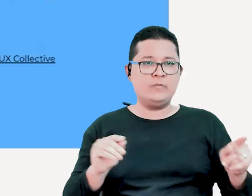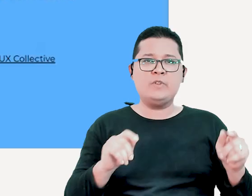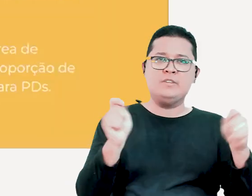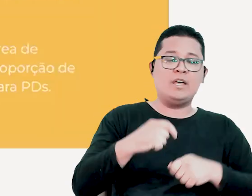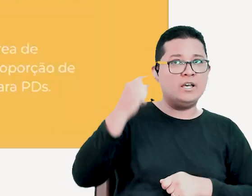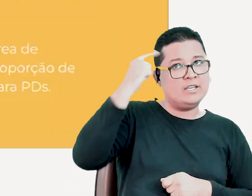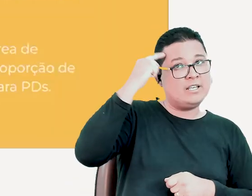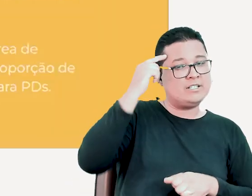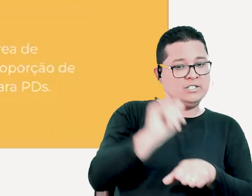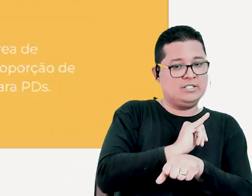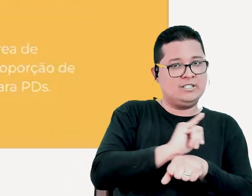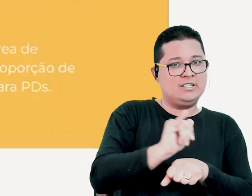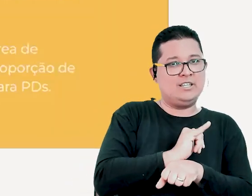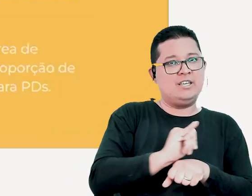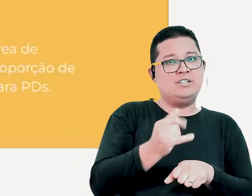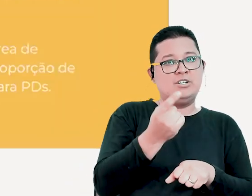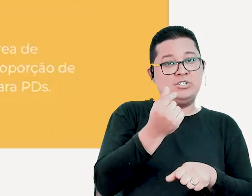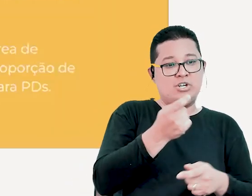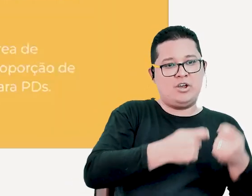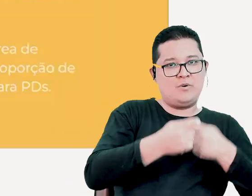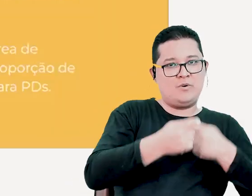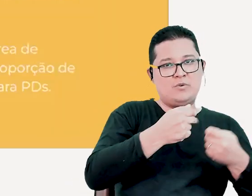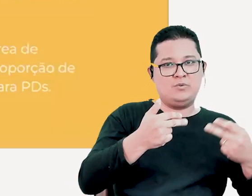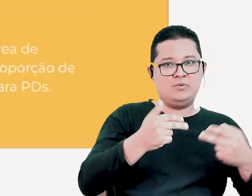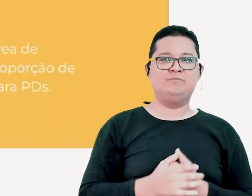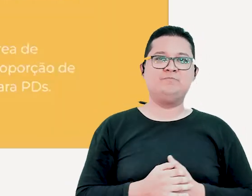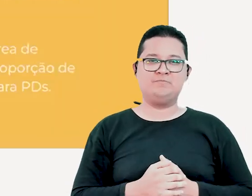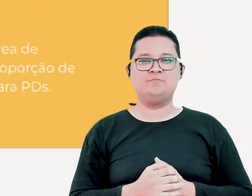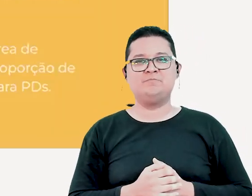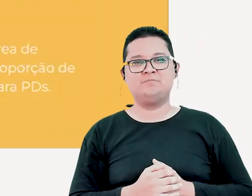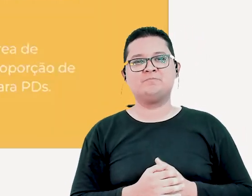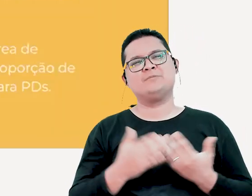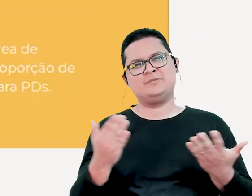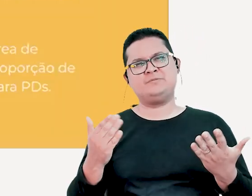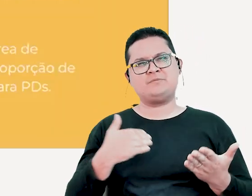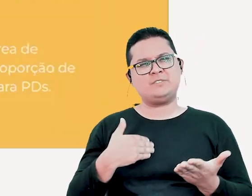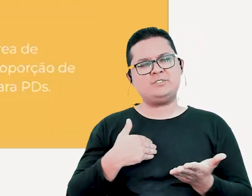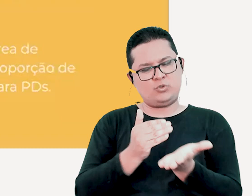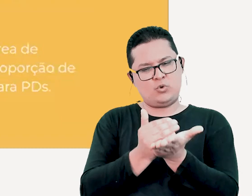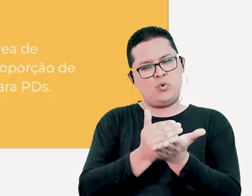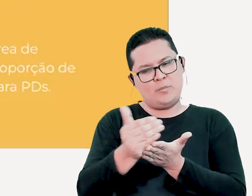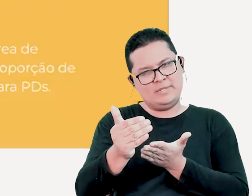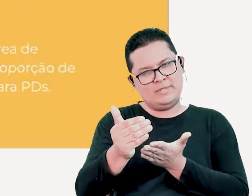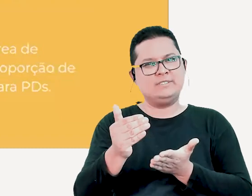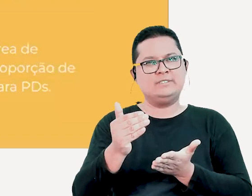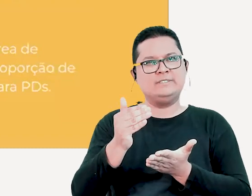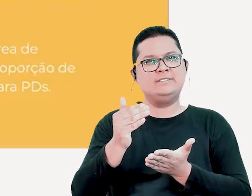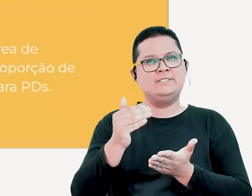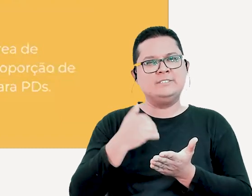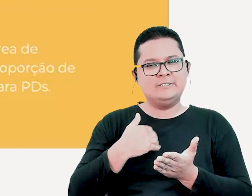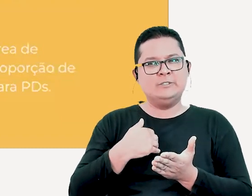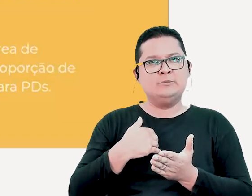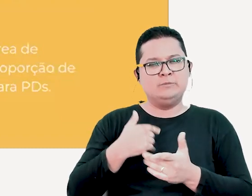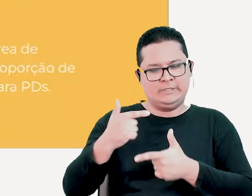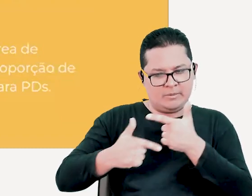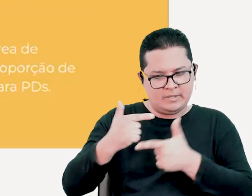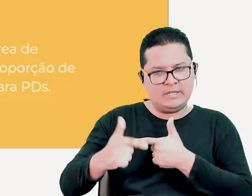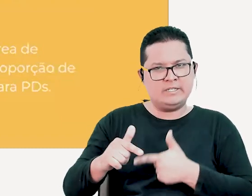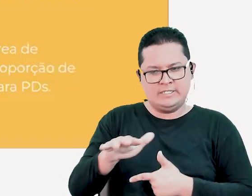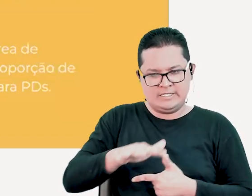Ops começou com um problema. Eu acho que é o que todo mundo tem dentro das empresas, que eu acho que